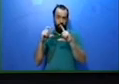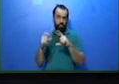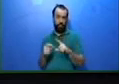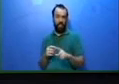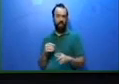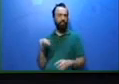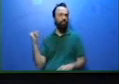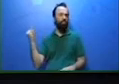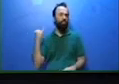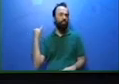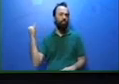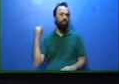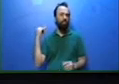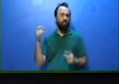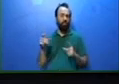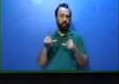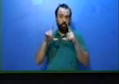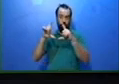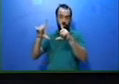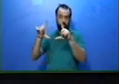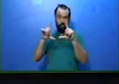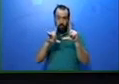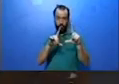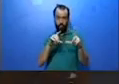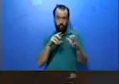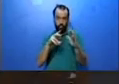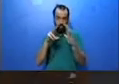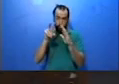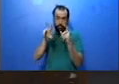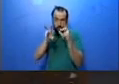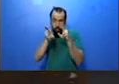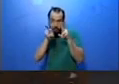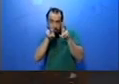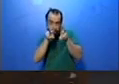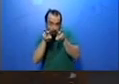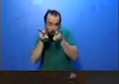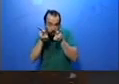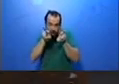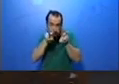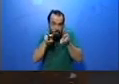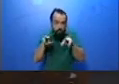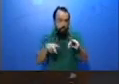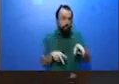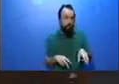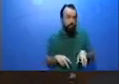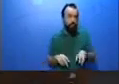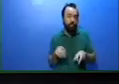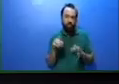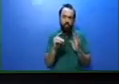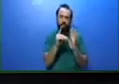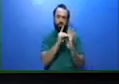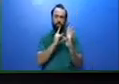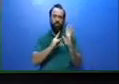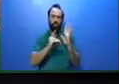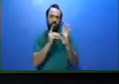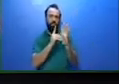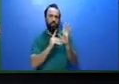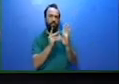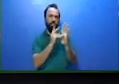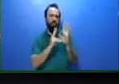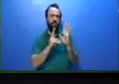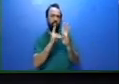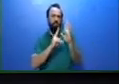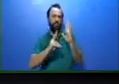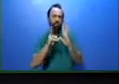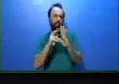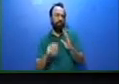a leitura de imagem, porque olha, abre aí na página 54, tem desenhos, né? Vamos fazer a leitura